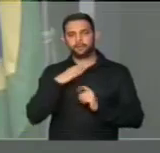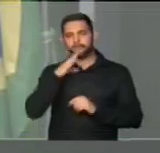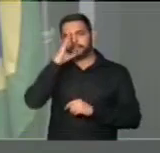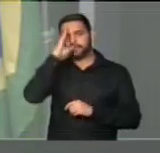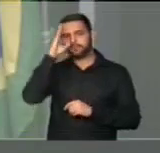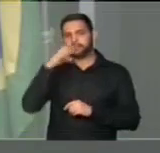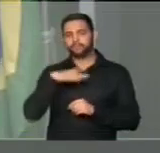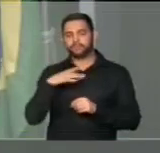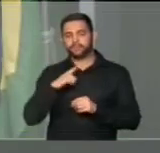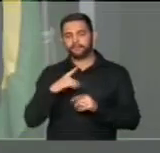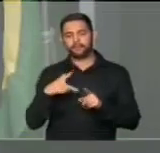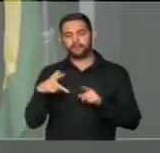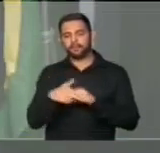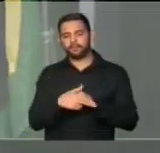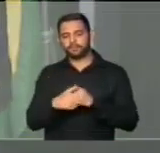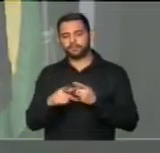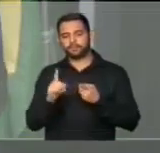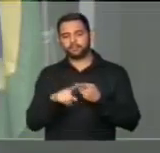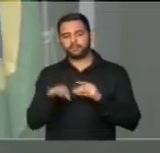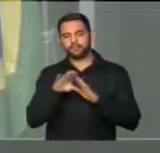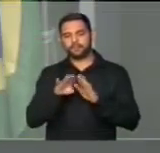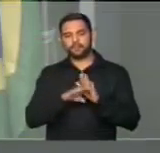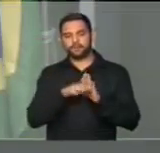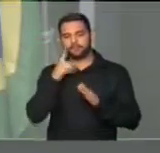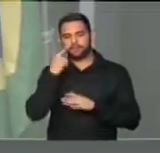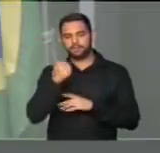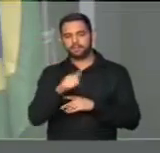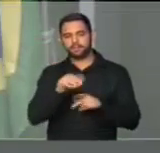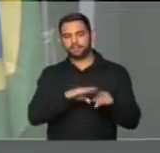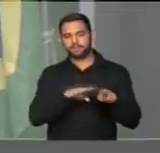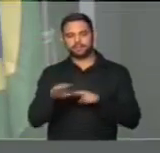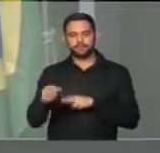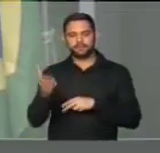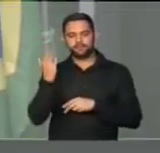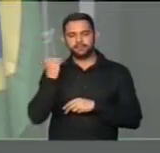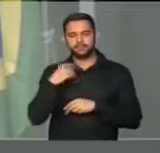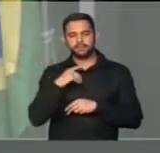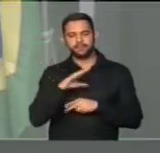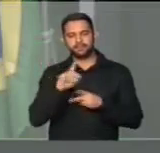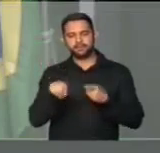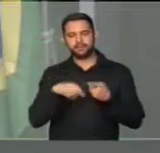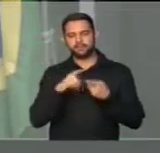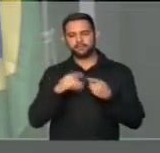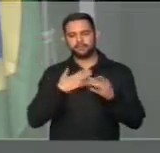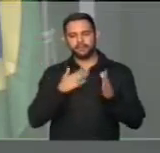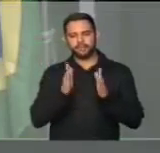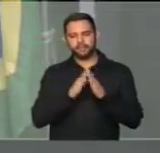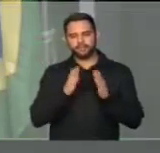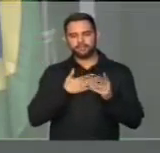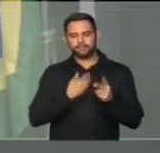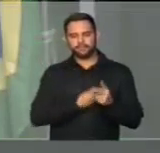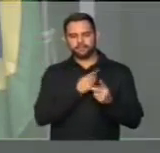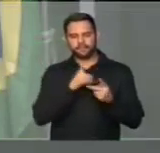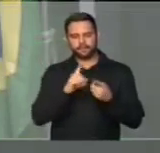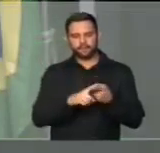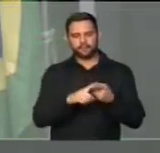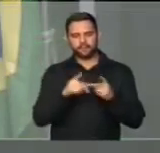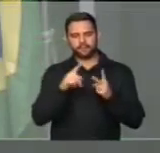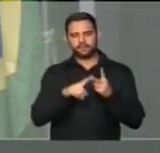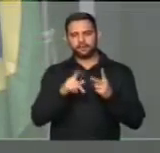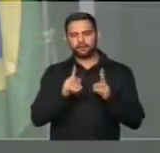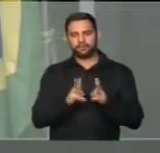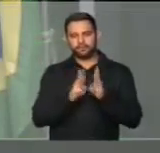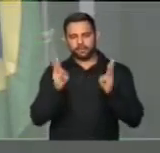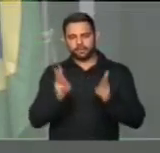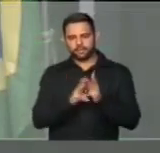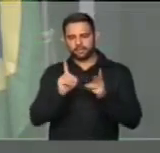principalmente receberam cortes. Programas que eu analisei na semana passada, tais como a Minha Casa Minha Vida, o